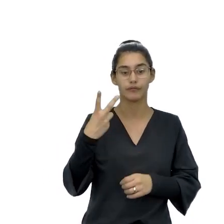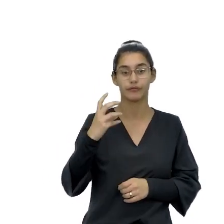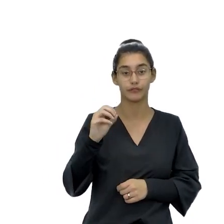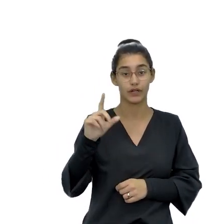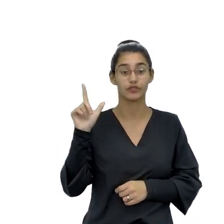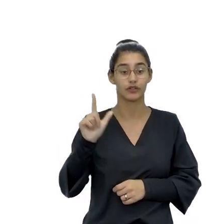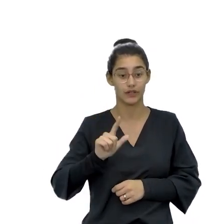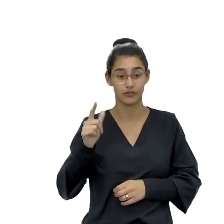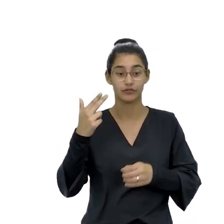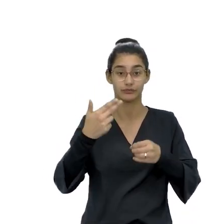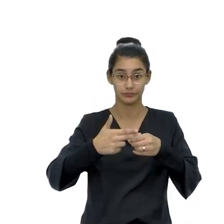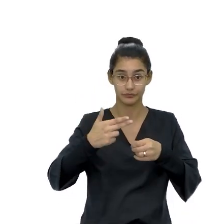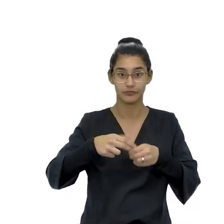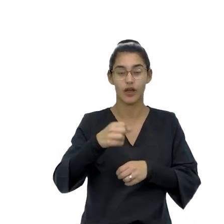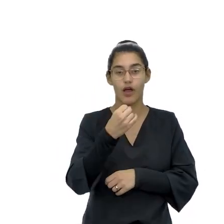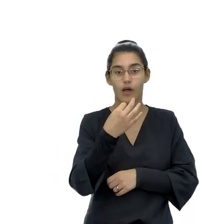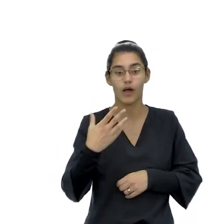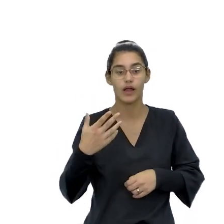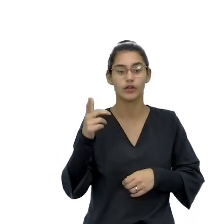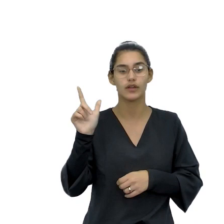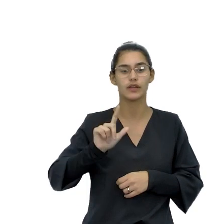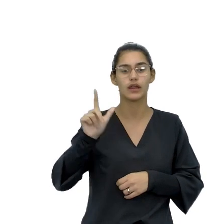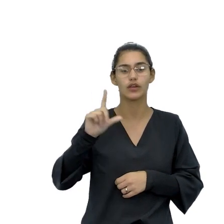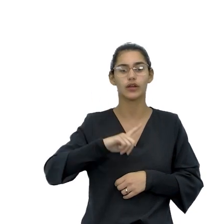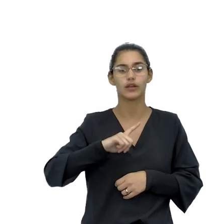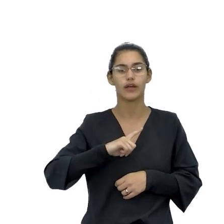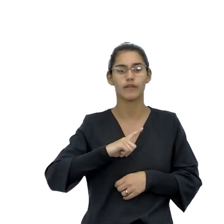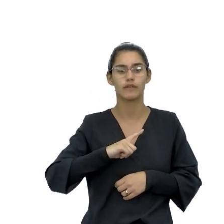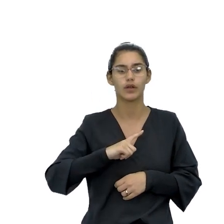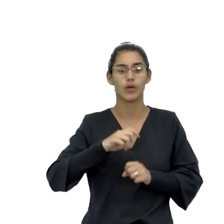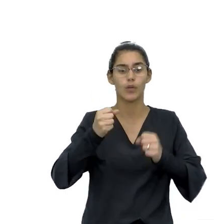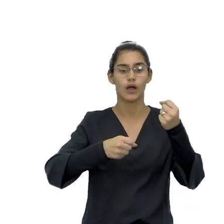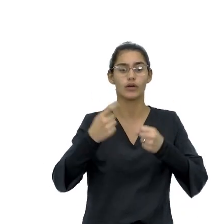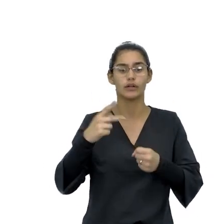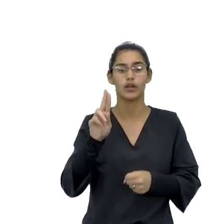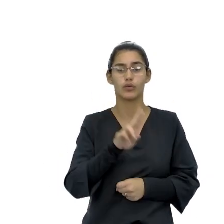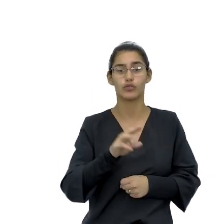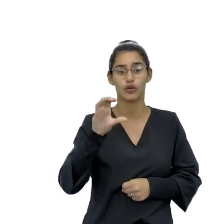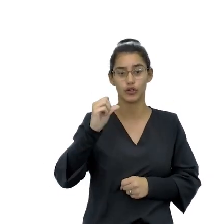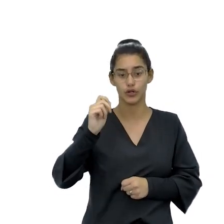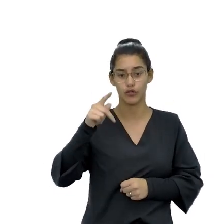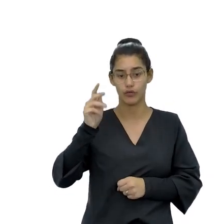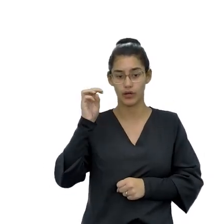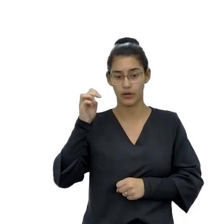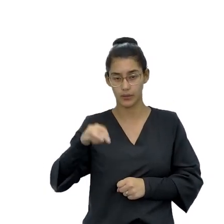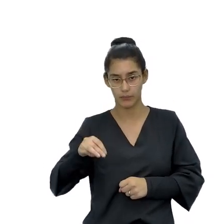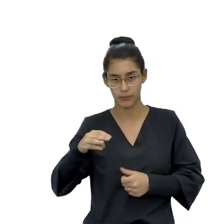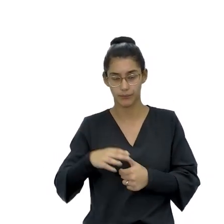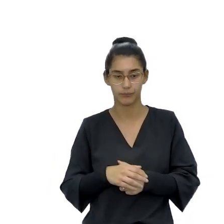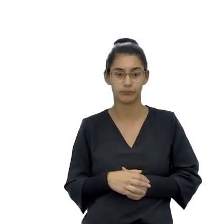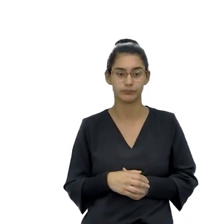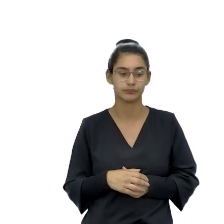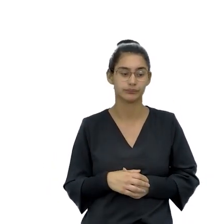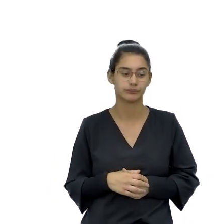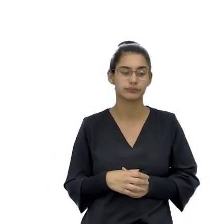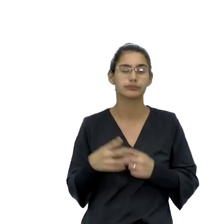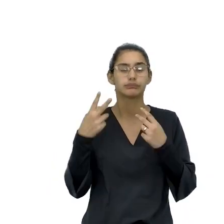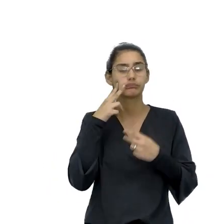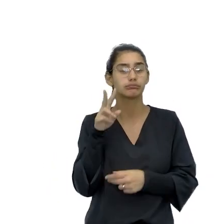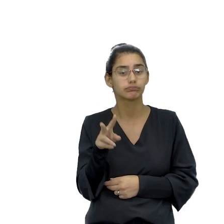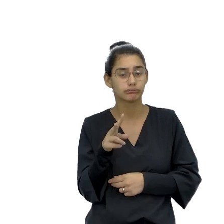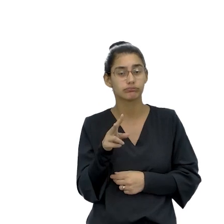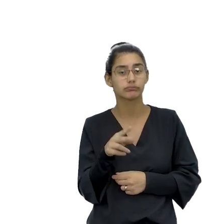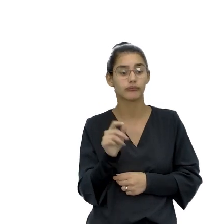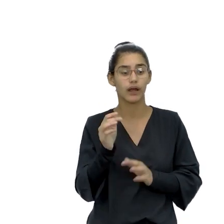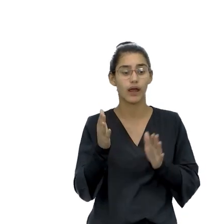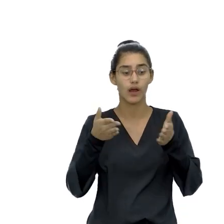litros de gasolina. Quantos litros de gasolina o carro dele gastou em 9 quilômetros? Então, vejam